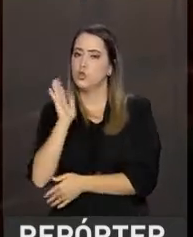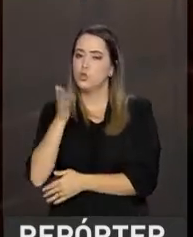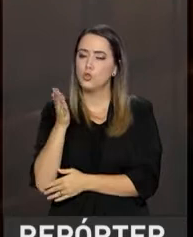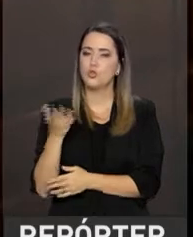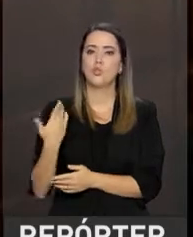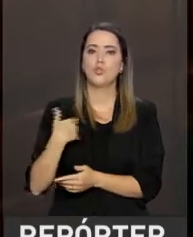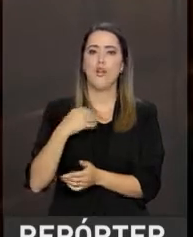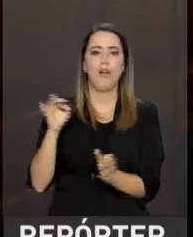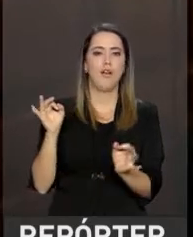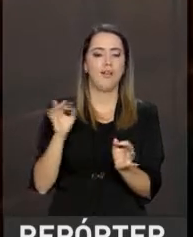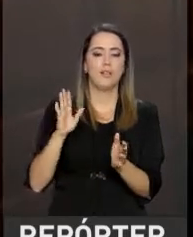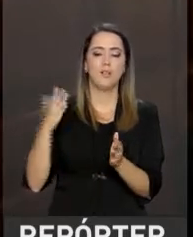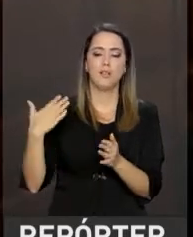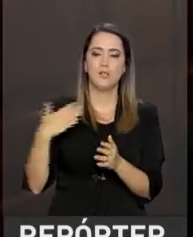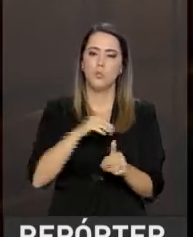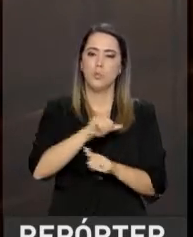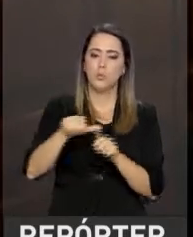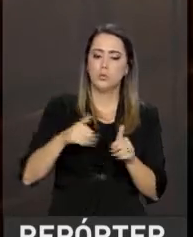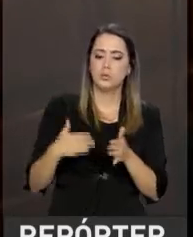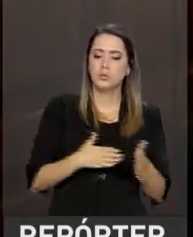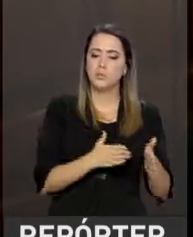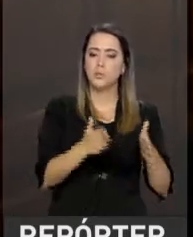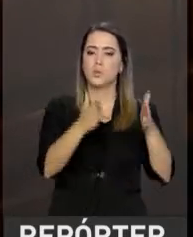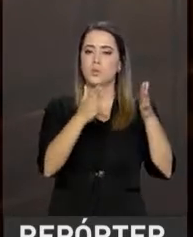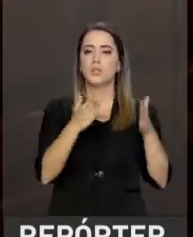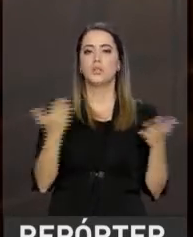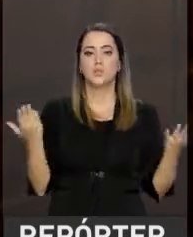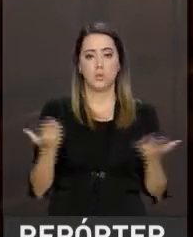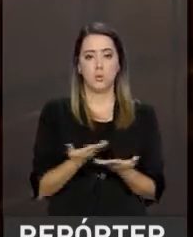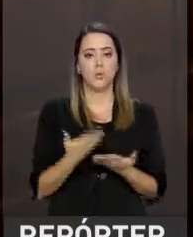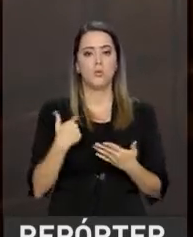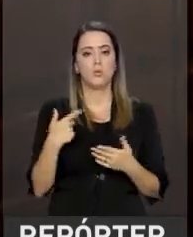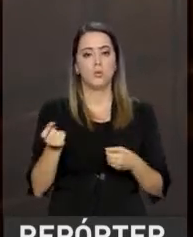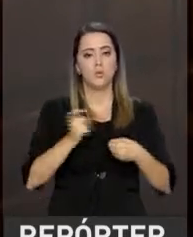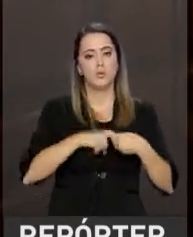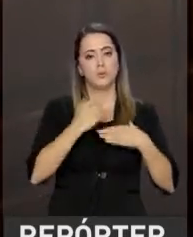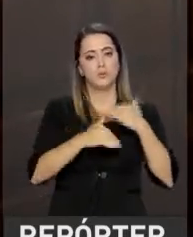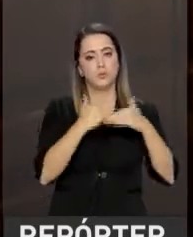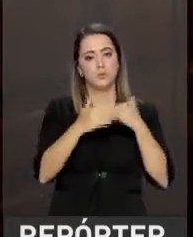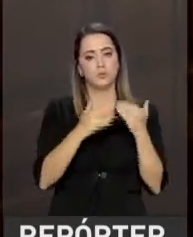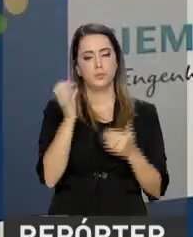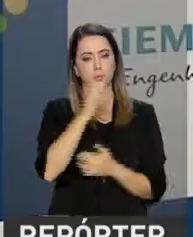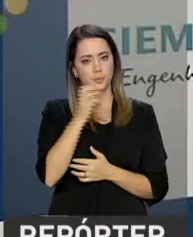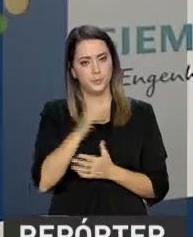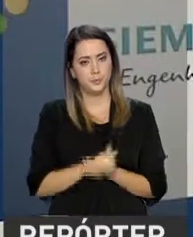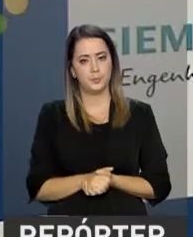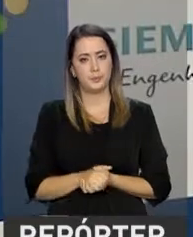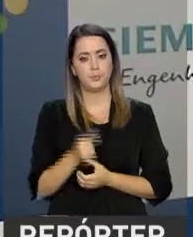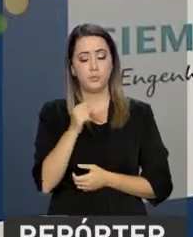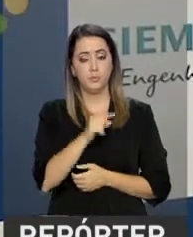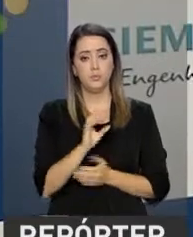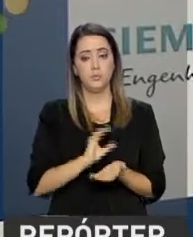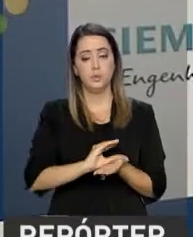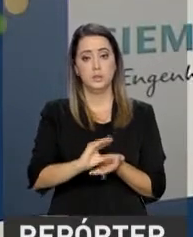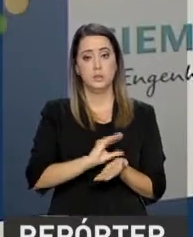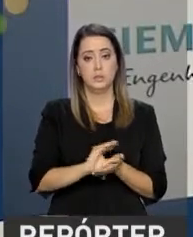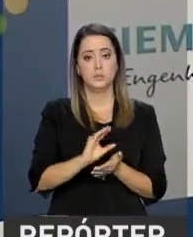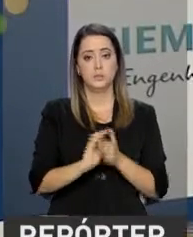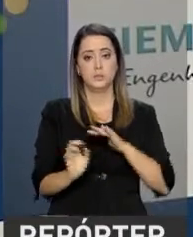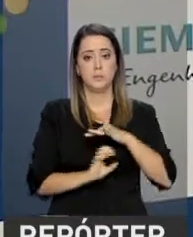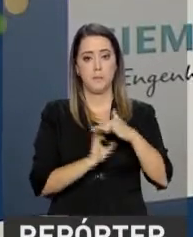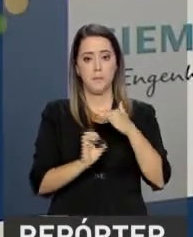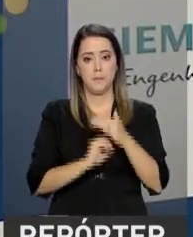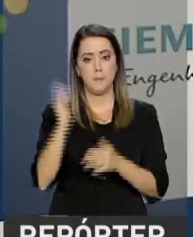viramos a curva do negativismo e vou retomar nosso crescimento rapidamente. Além dos investimentos de